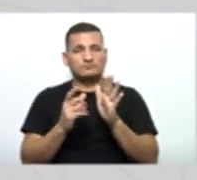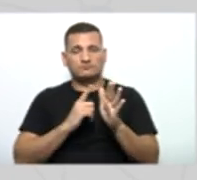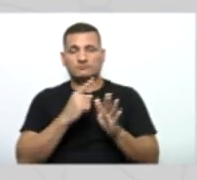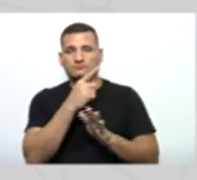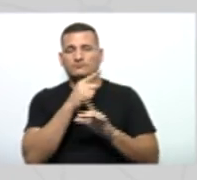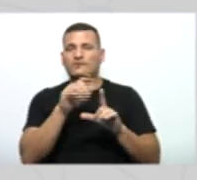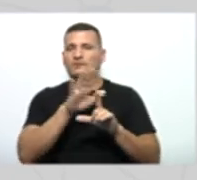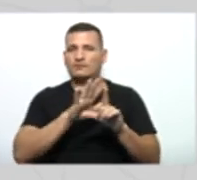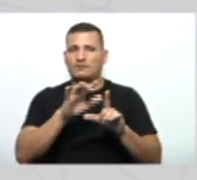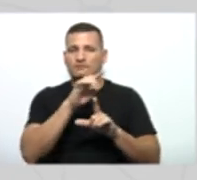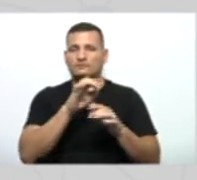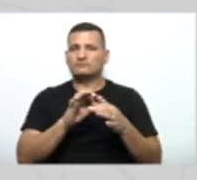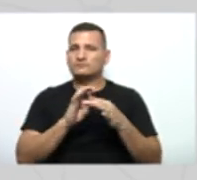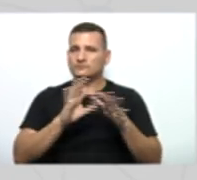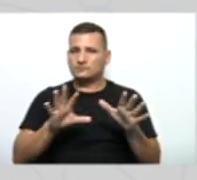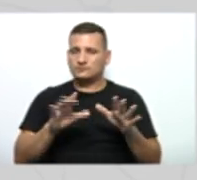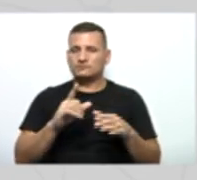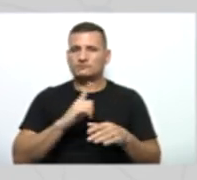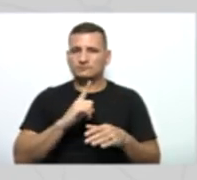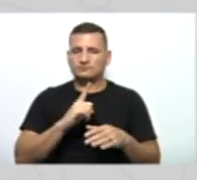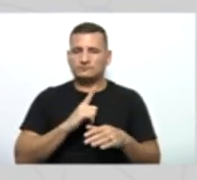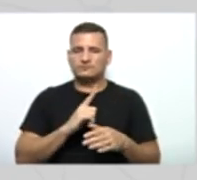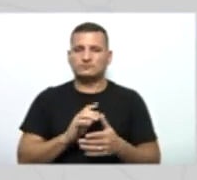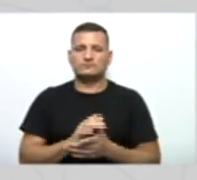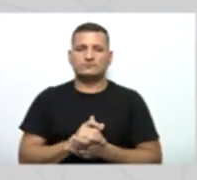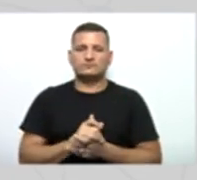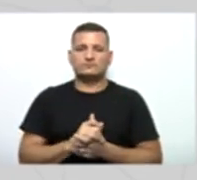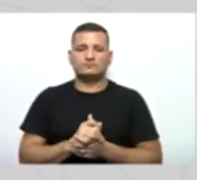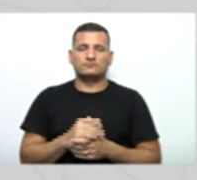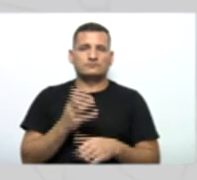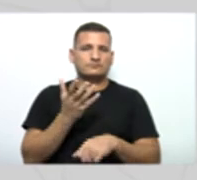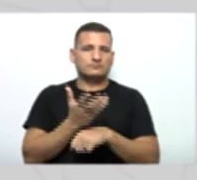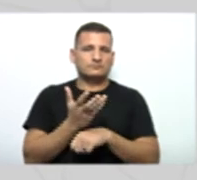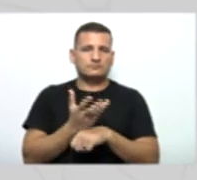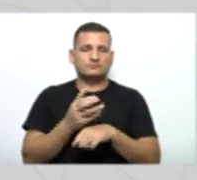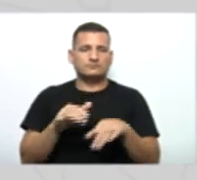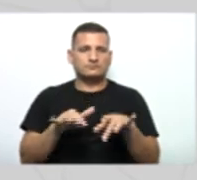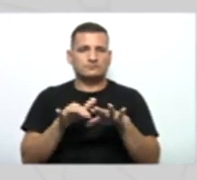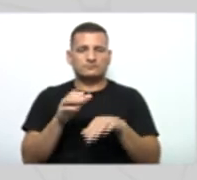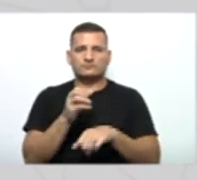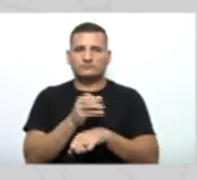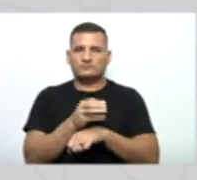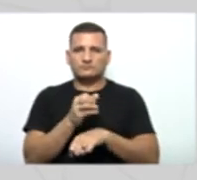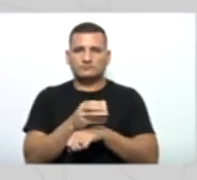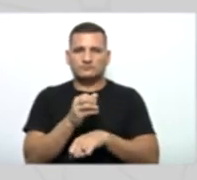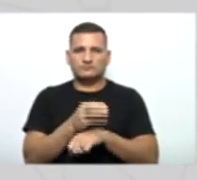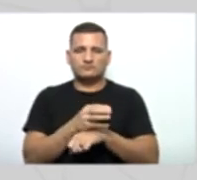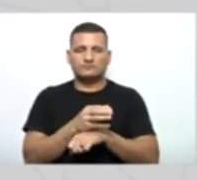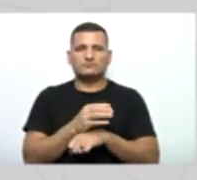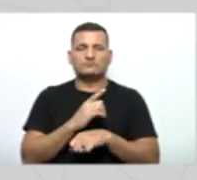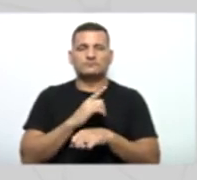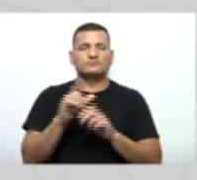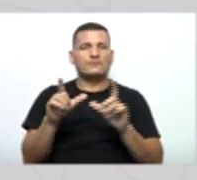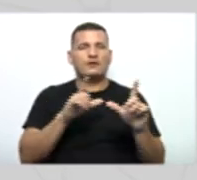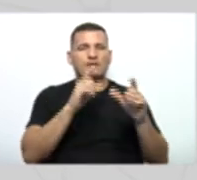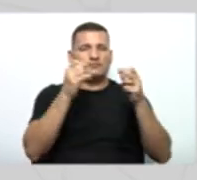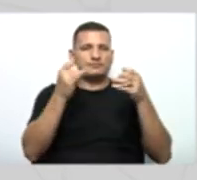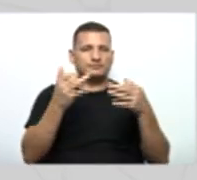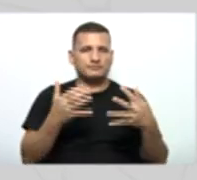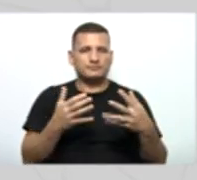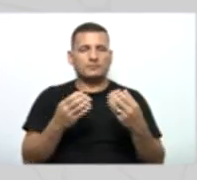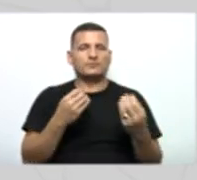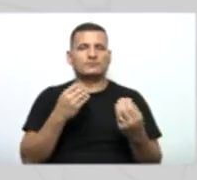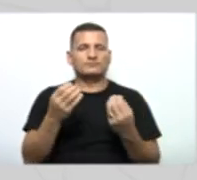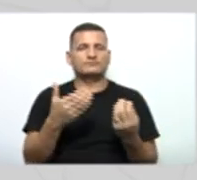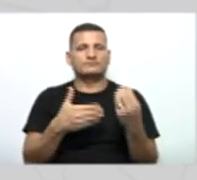AVA disponível para vocês, na sala do aluno, certo? Da disciplina de programação orientada a objetos, o tutorial do funcionamento do